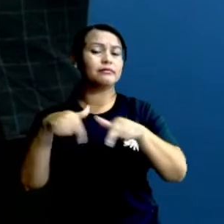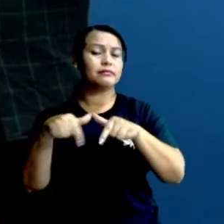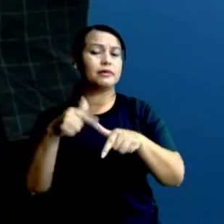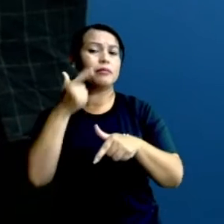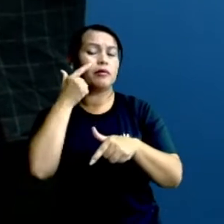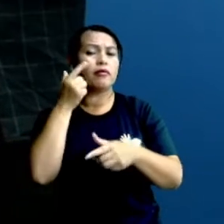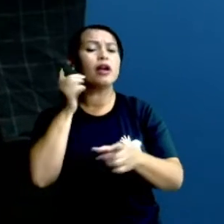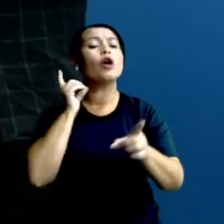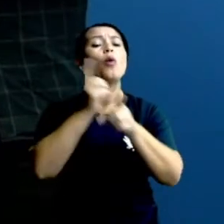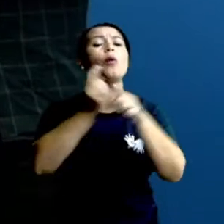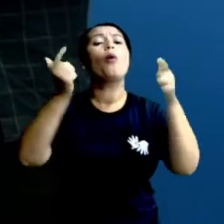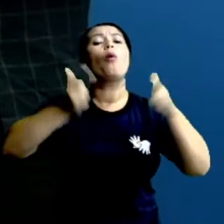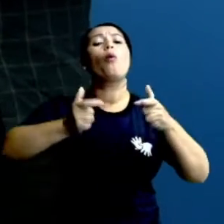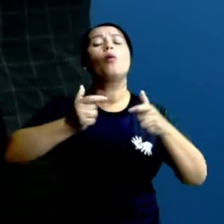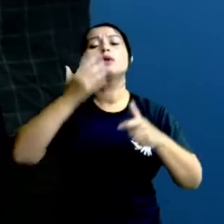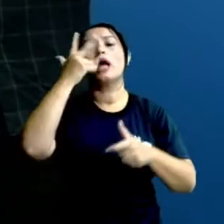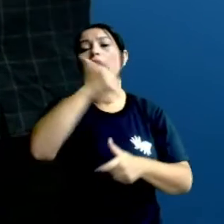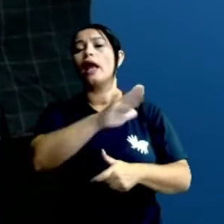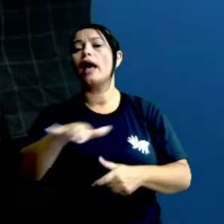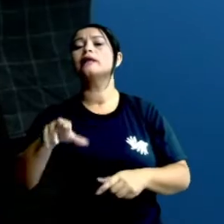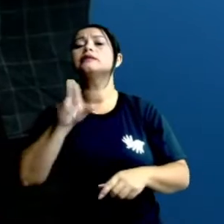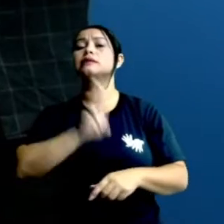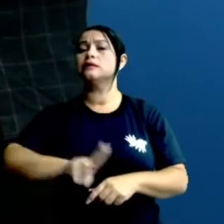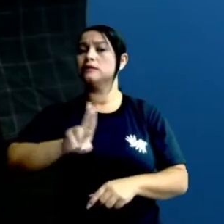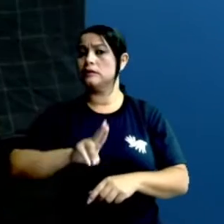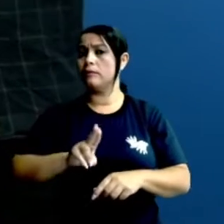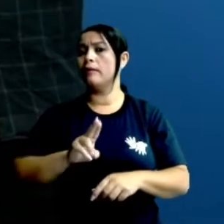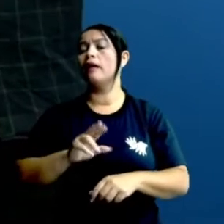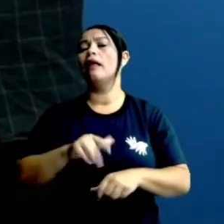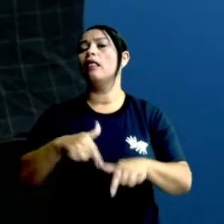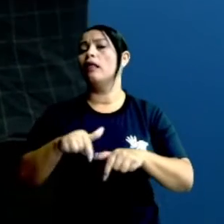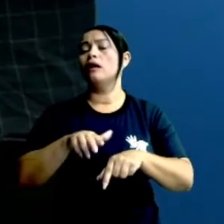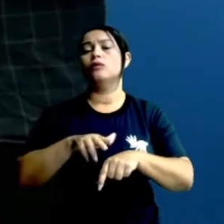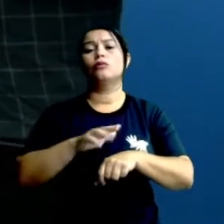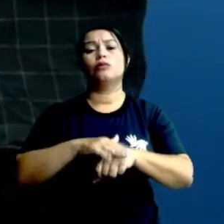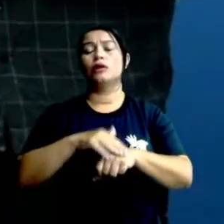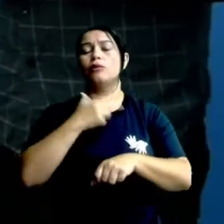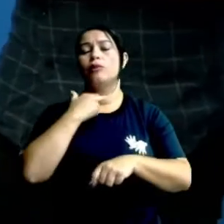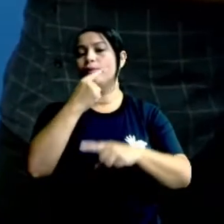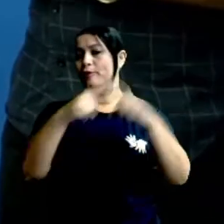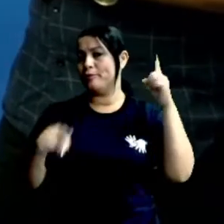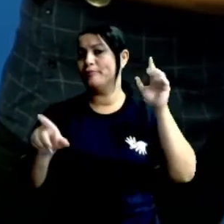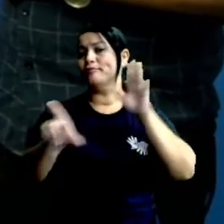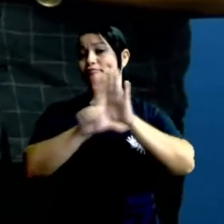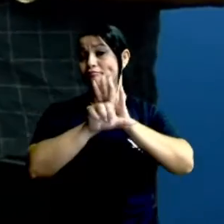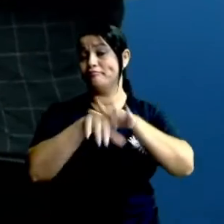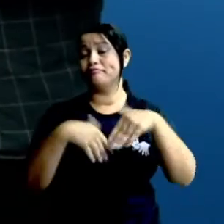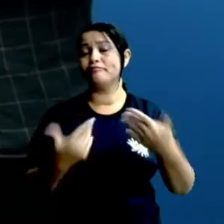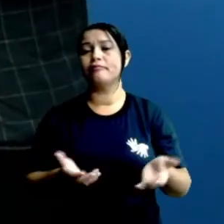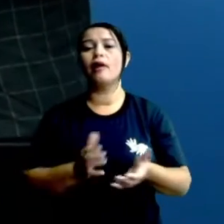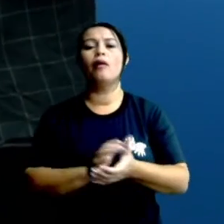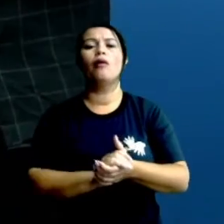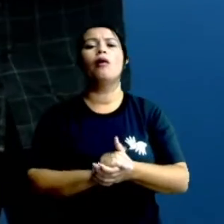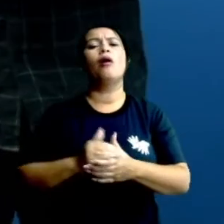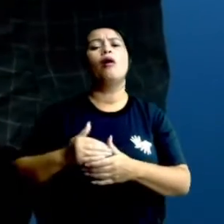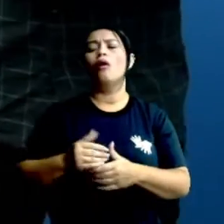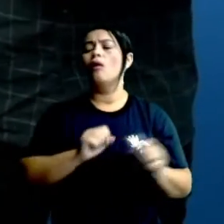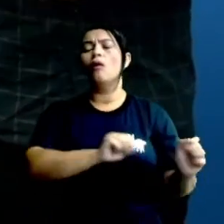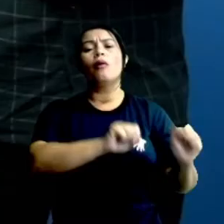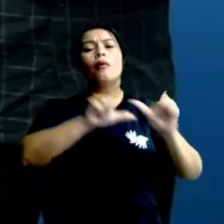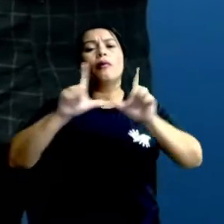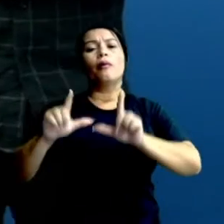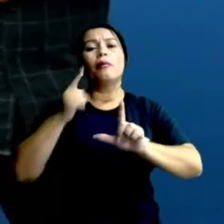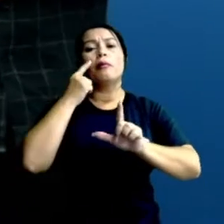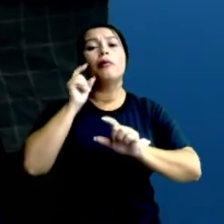né, de identificar locais onde você possa ter o uso de mão de obra infantil, que é por lei proibido, não é isso? Bem, passando para o